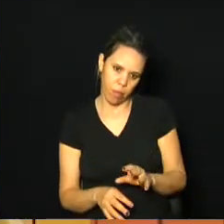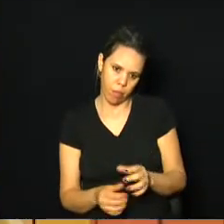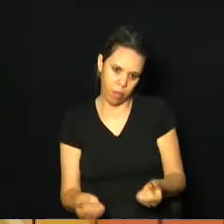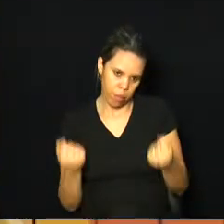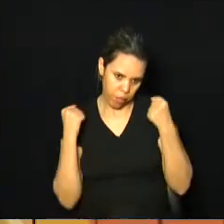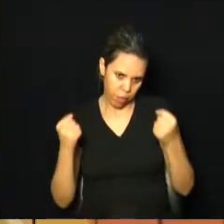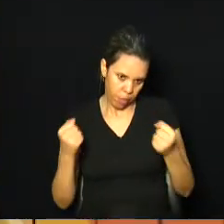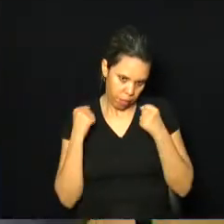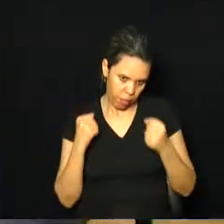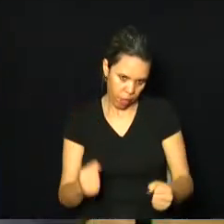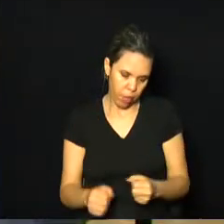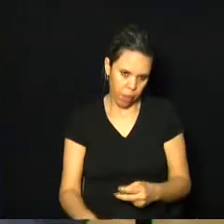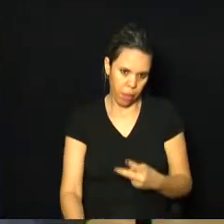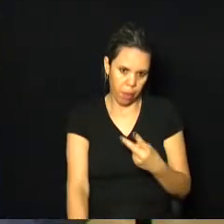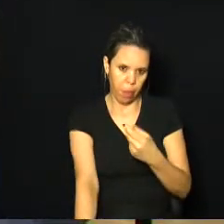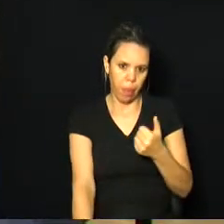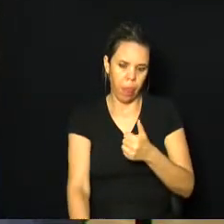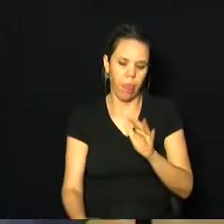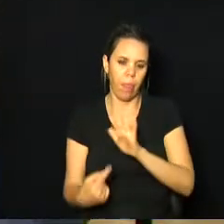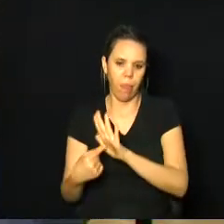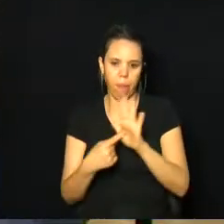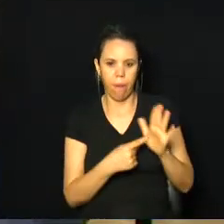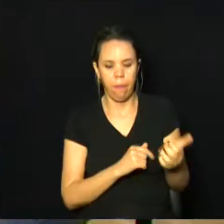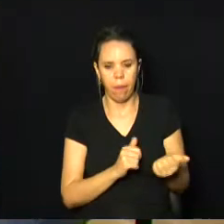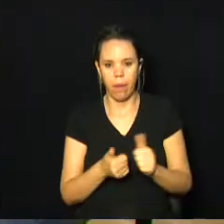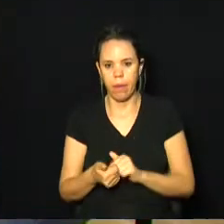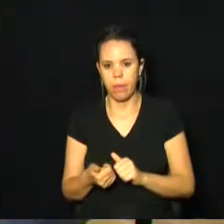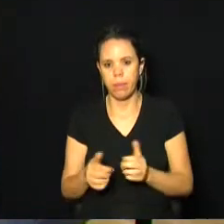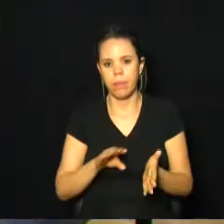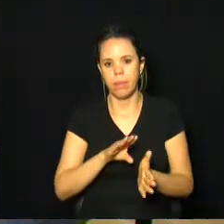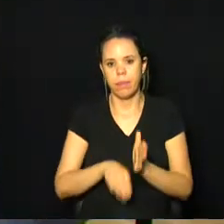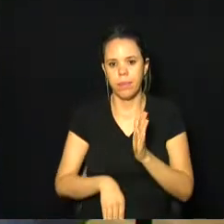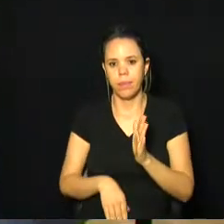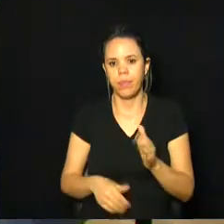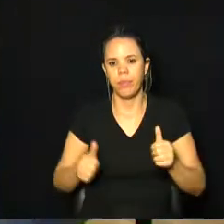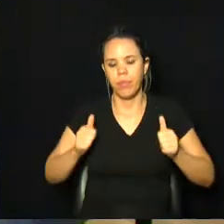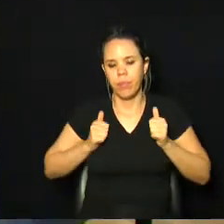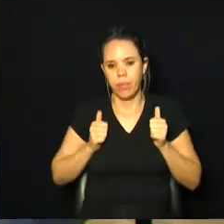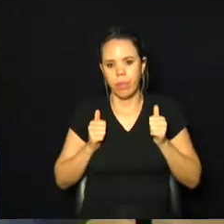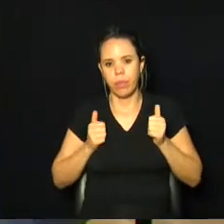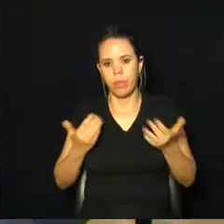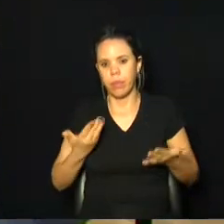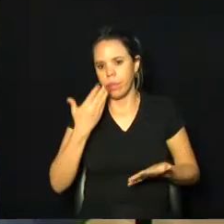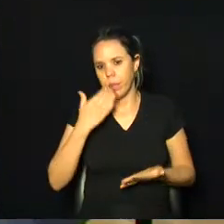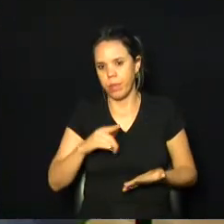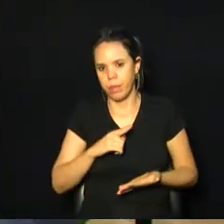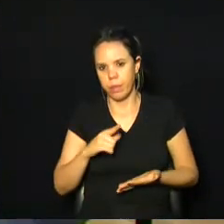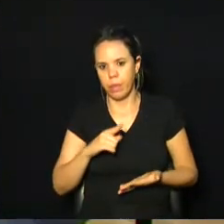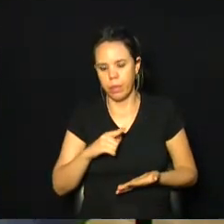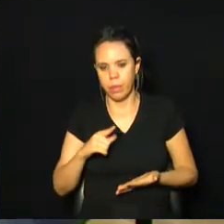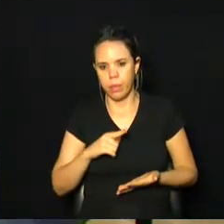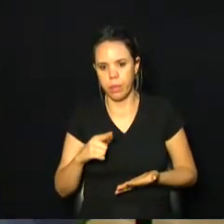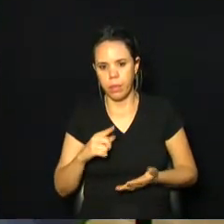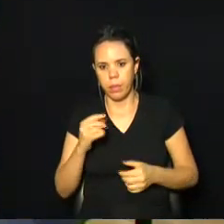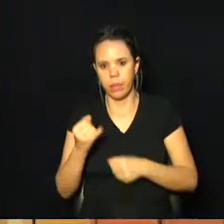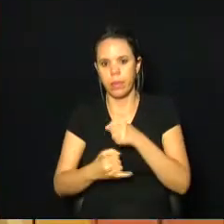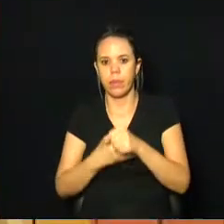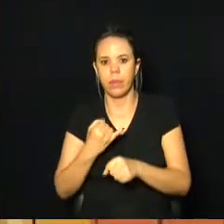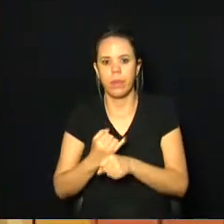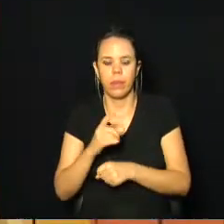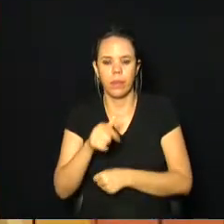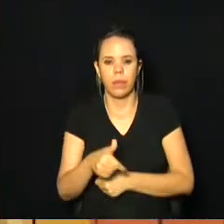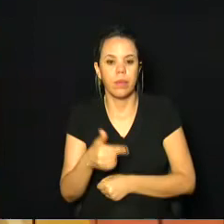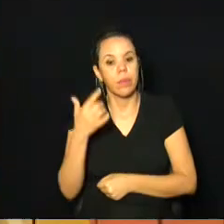física, para primeiro apresentar a modalidade, para tirar desse sedentarismo que hoje as crianças têm deste mundo virtual e depois,